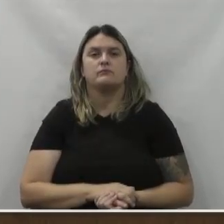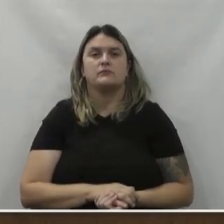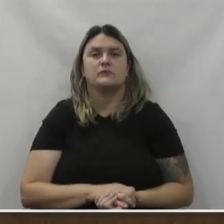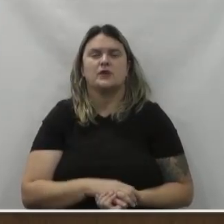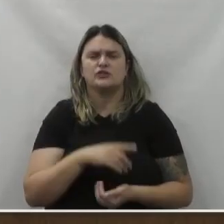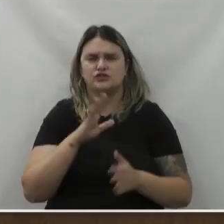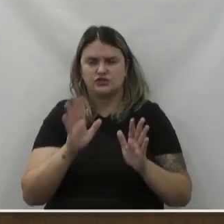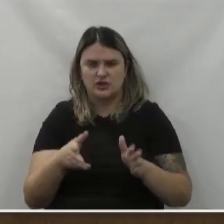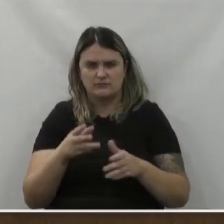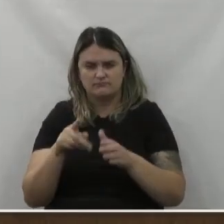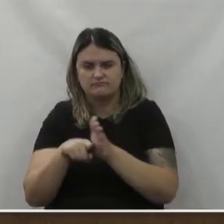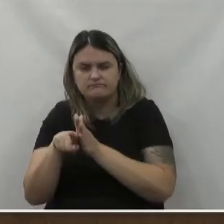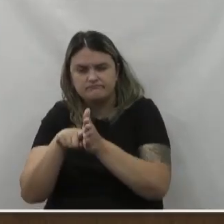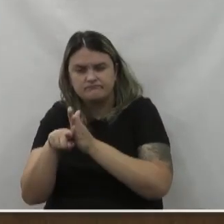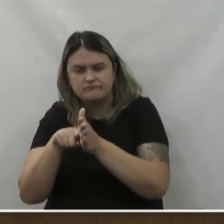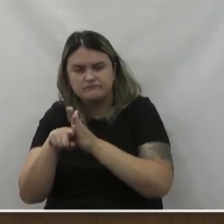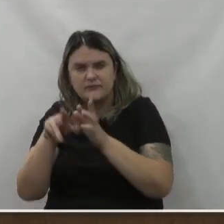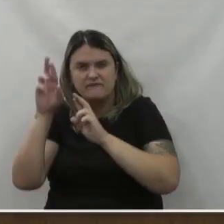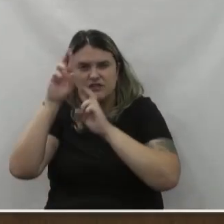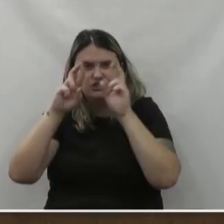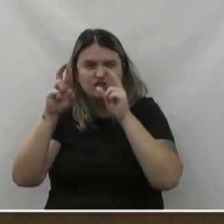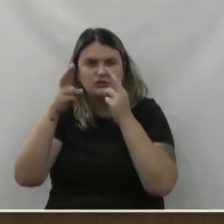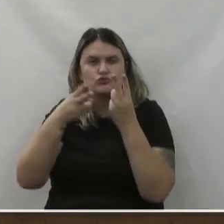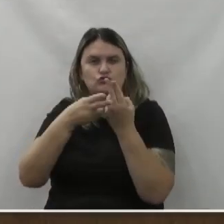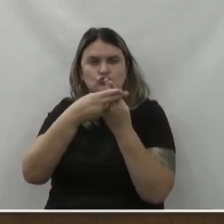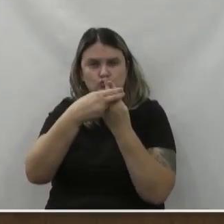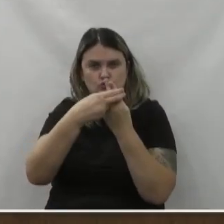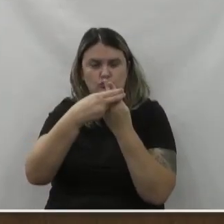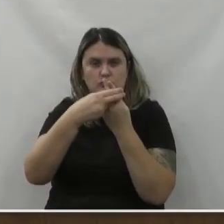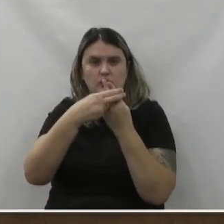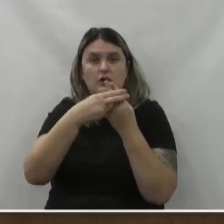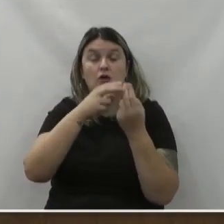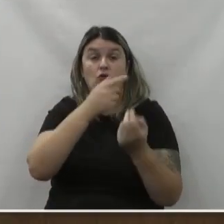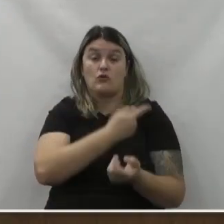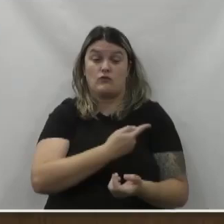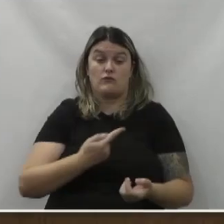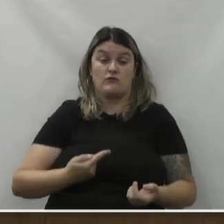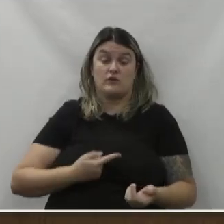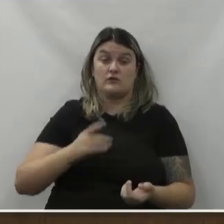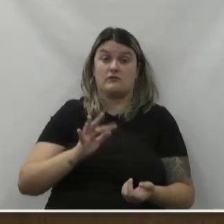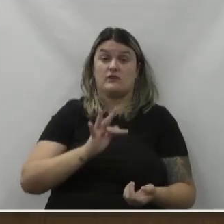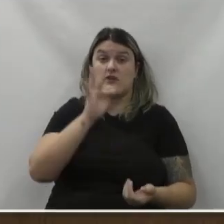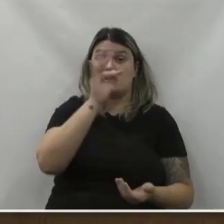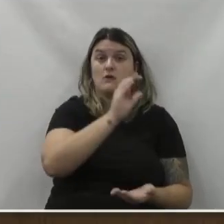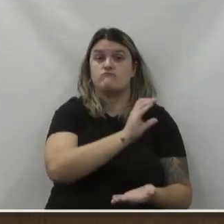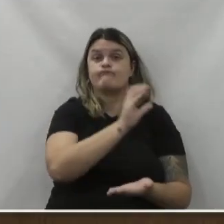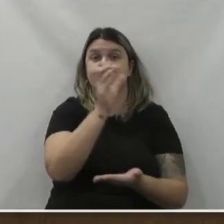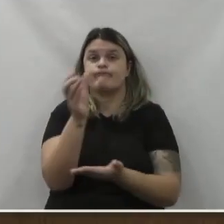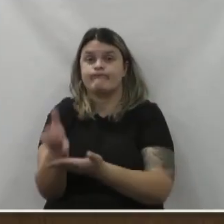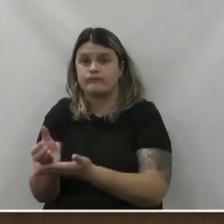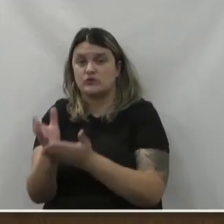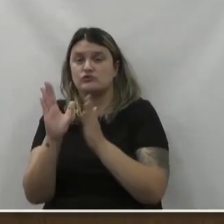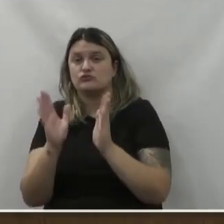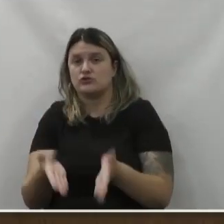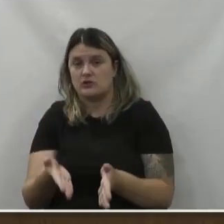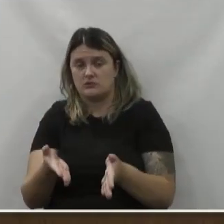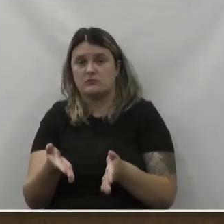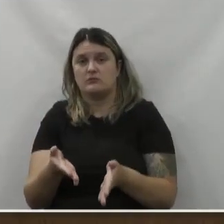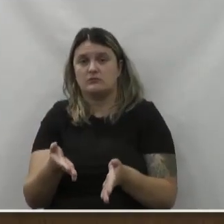consulta ao sistema Vigia SUS, foi verificado que os repasses do governo federal destinados à complementação do piso nacional de